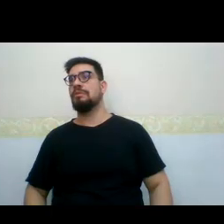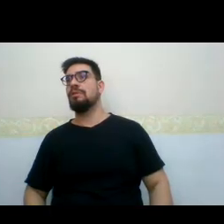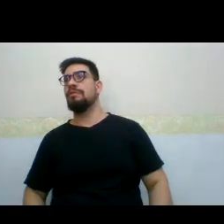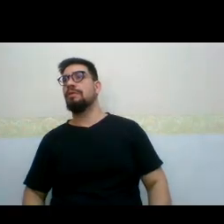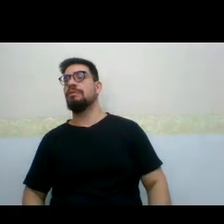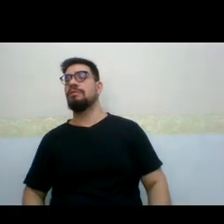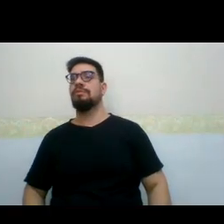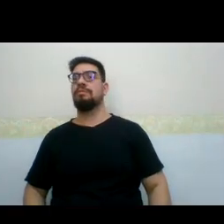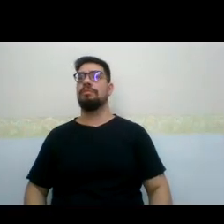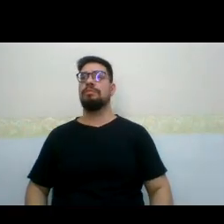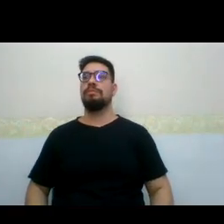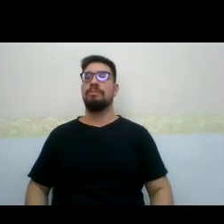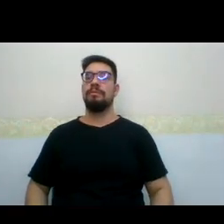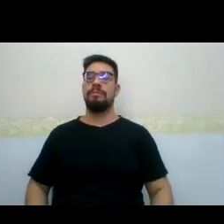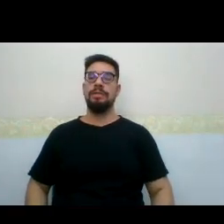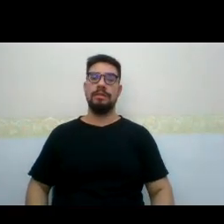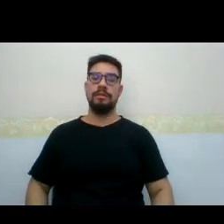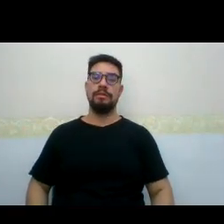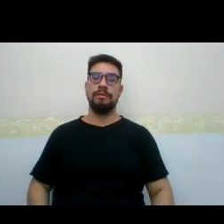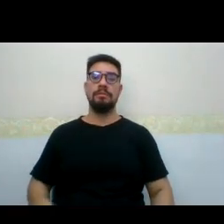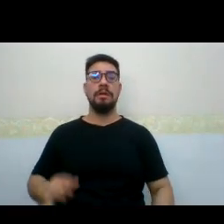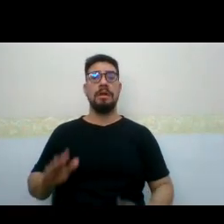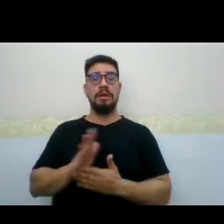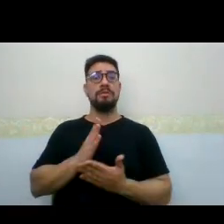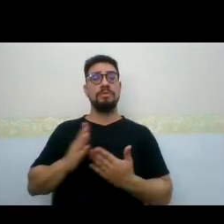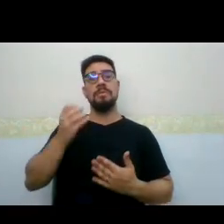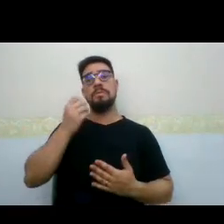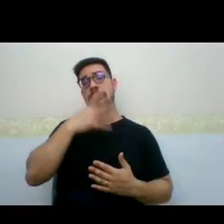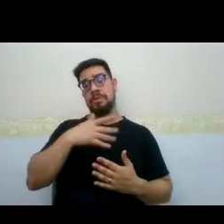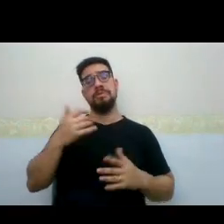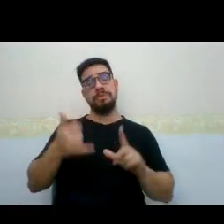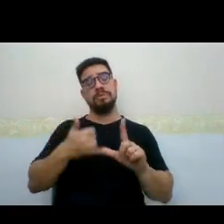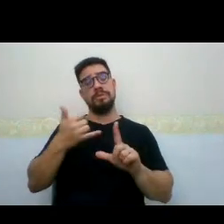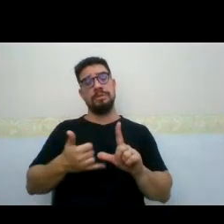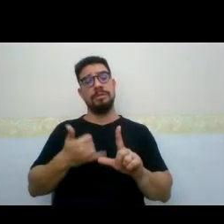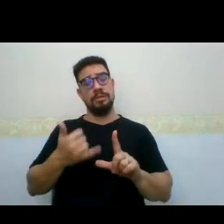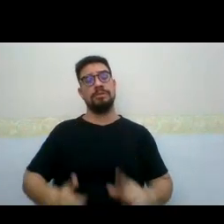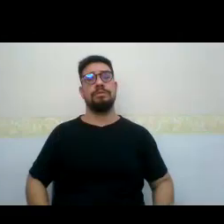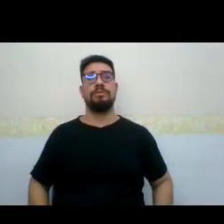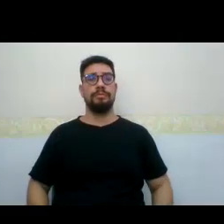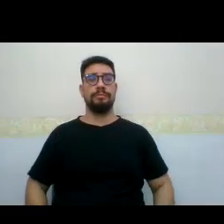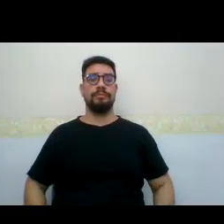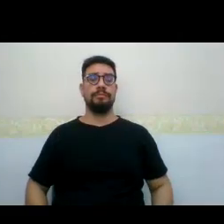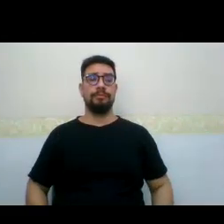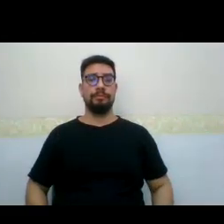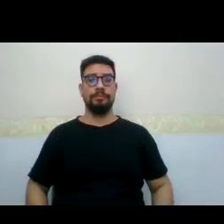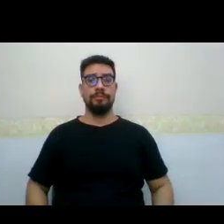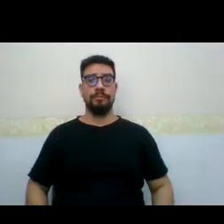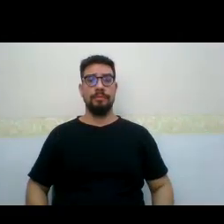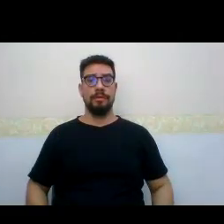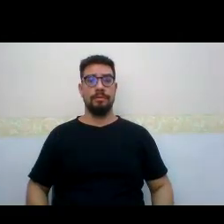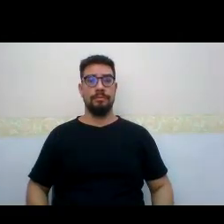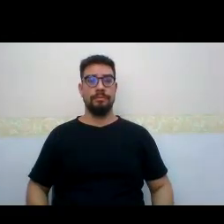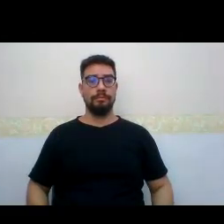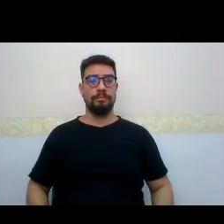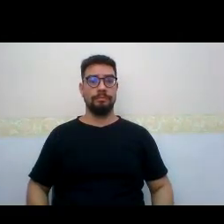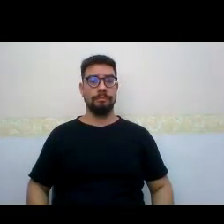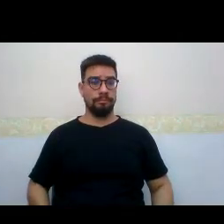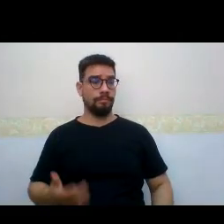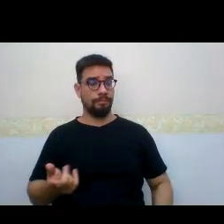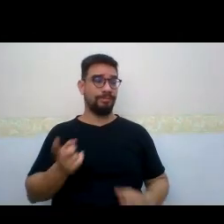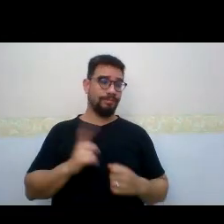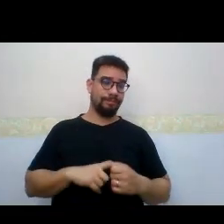sucedidos dentro dessa perspectiva de ludicidade, tá? Vamos continuar, então, a nossa parte